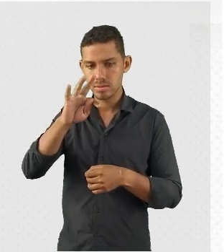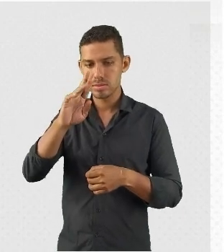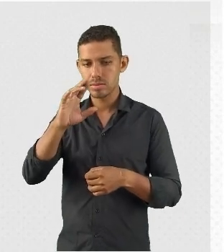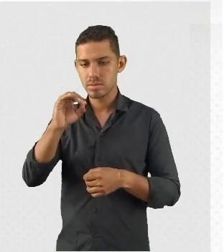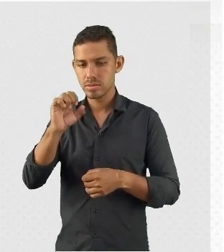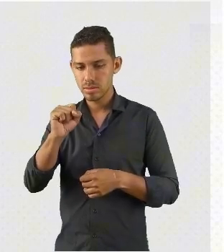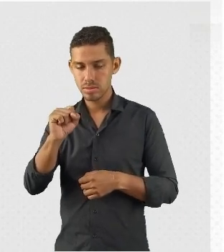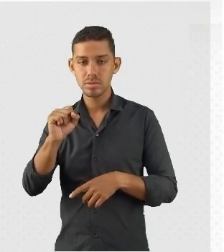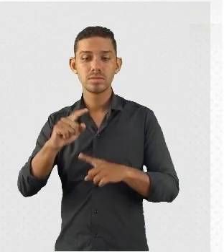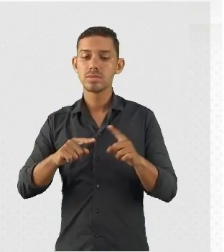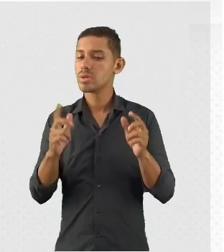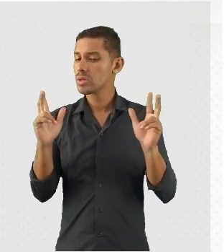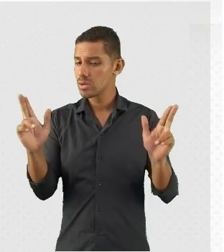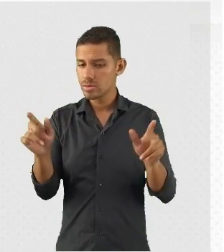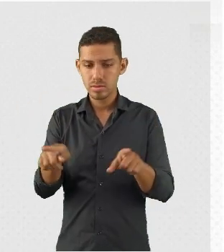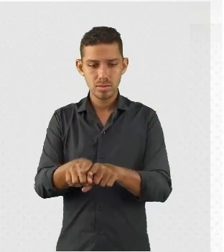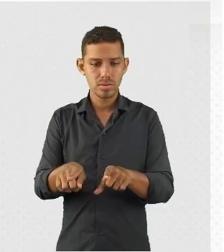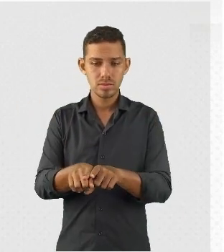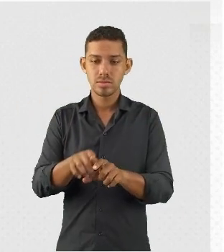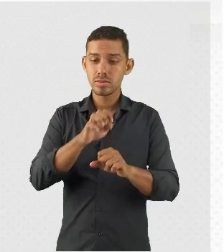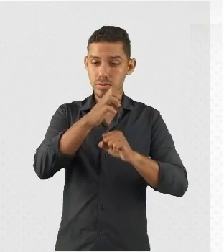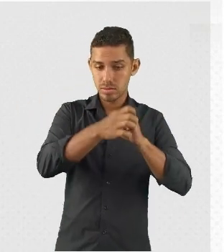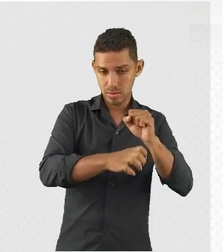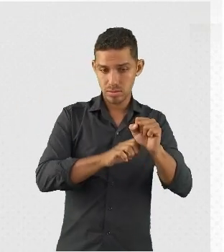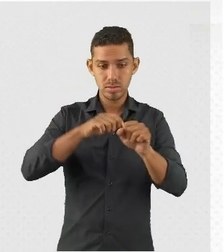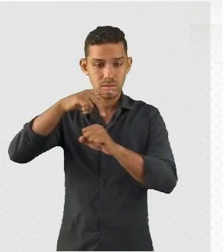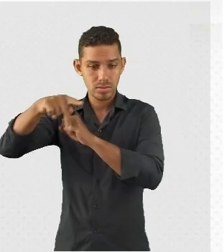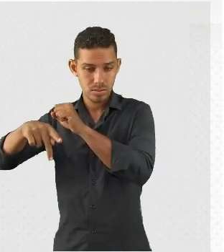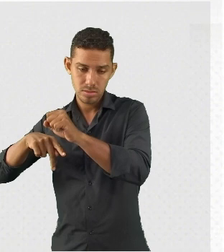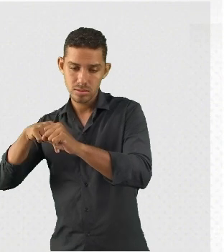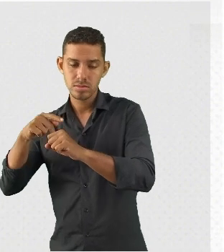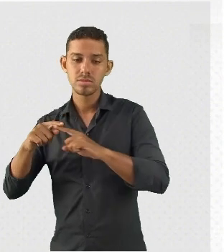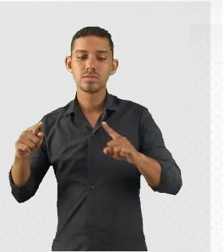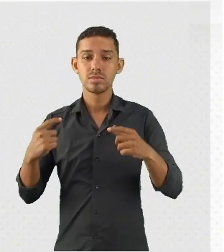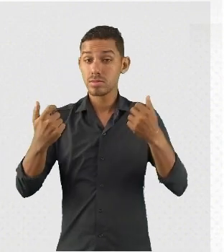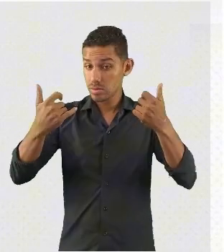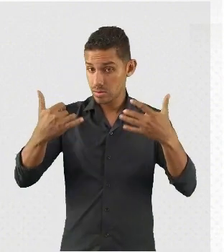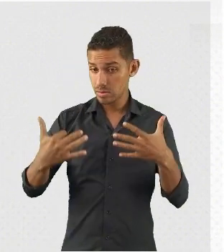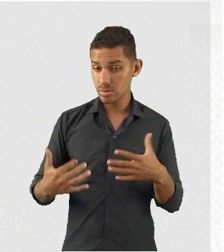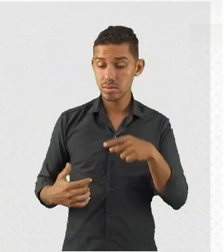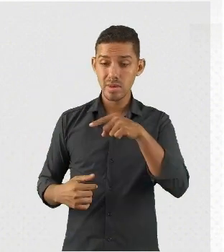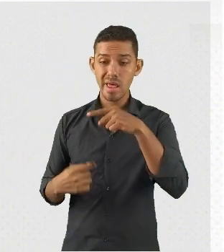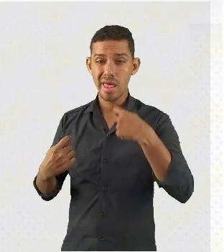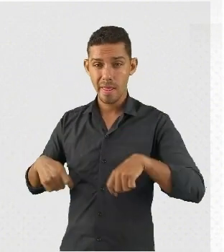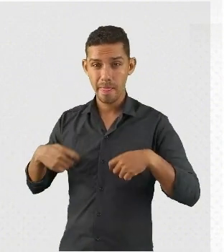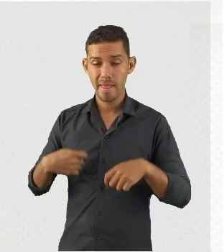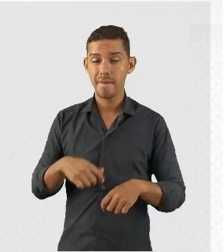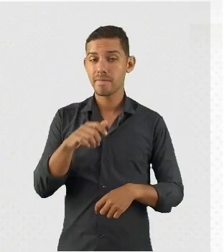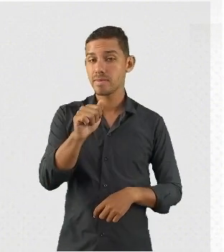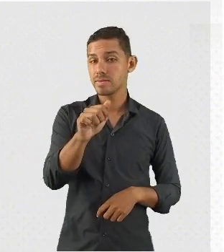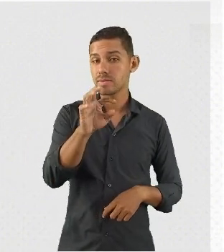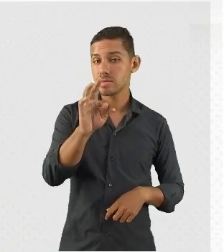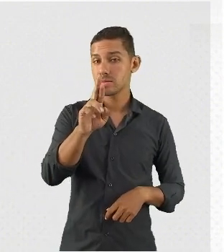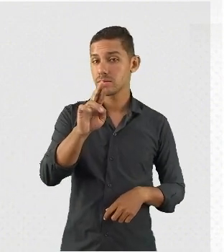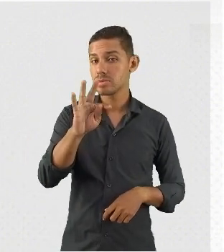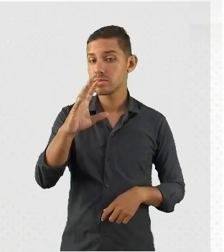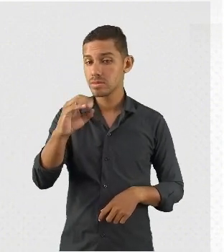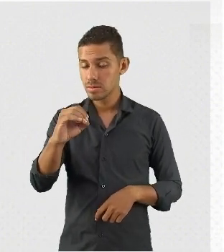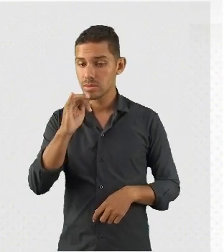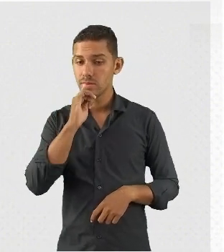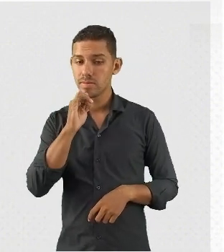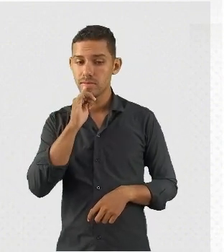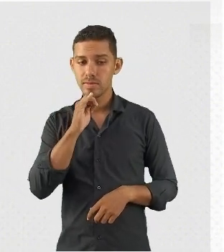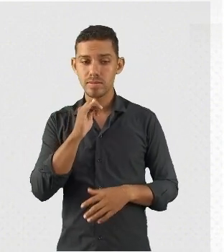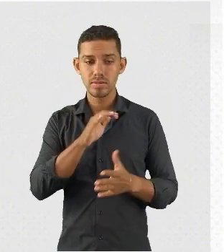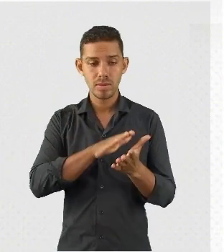de prótons e elétrons, como eu acabei de falar. Então, é caracterizado pelo atrito. Então, atritar é esfregar um no